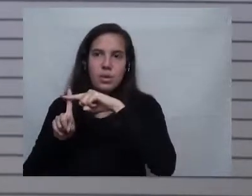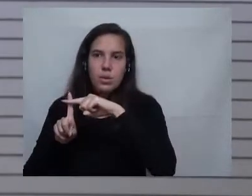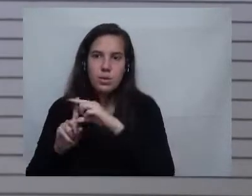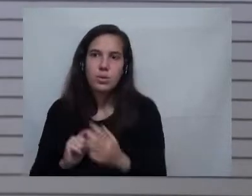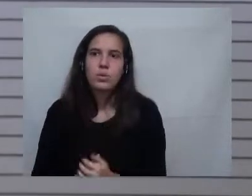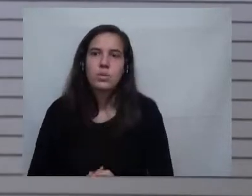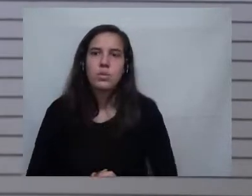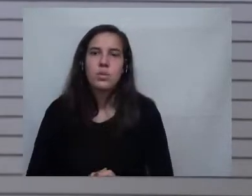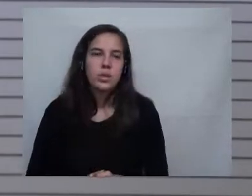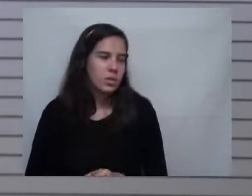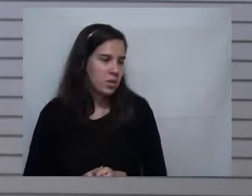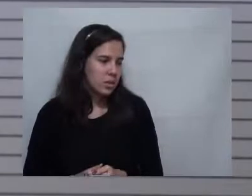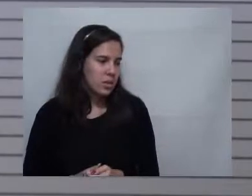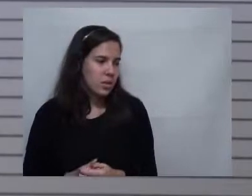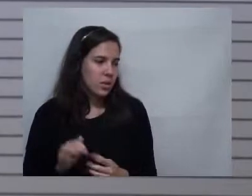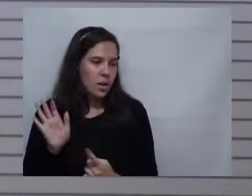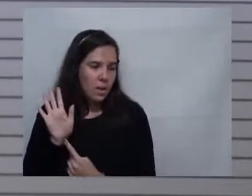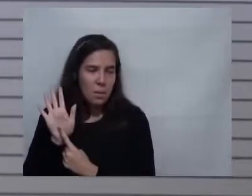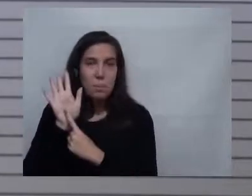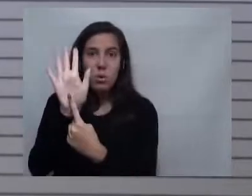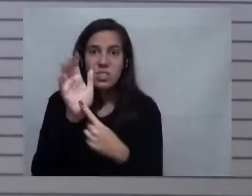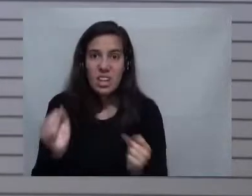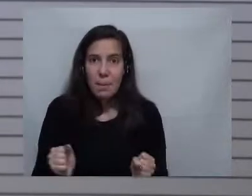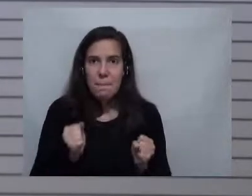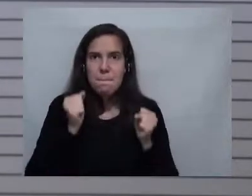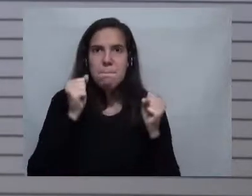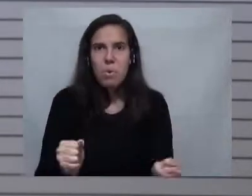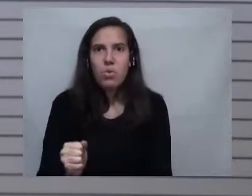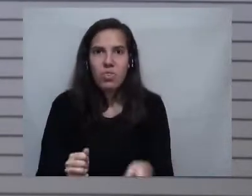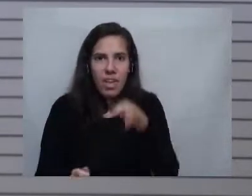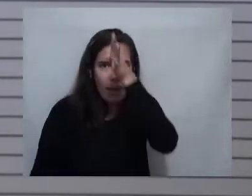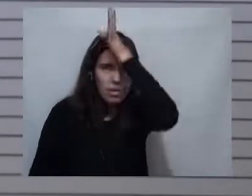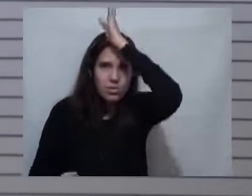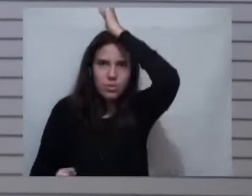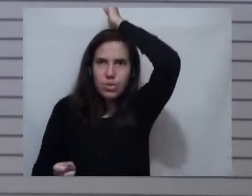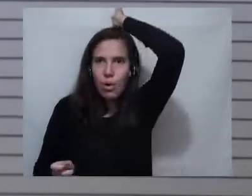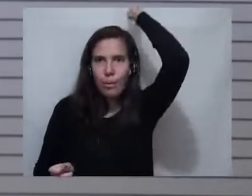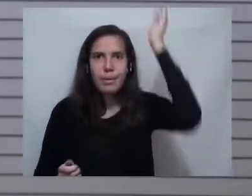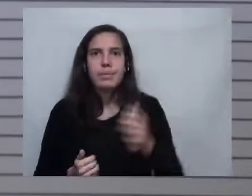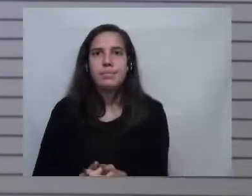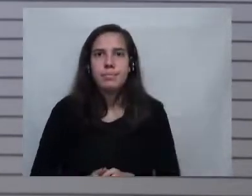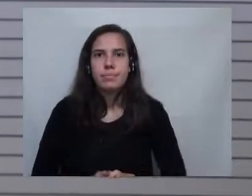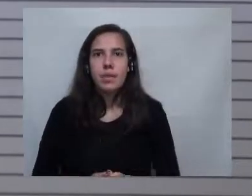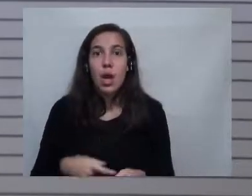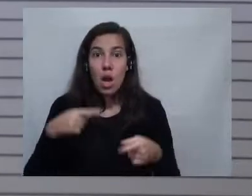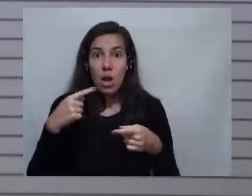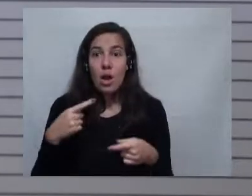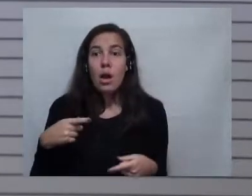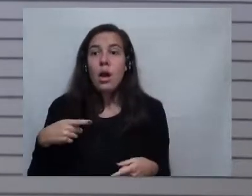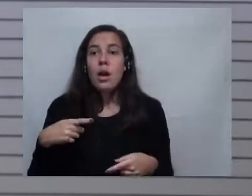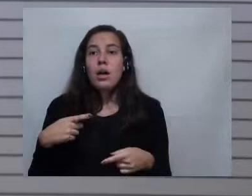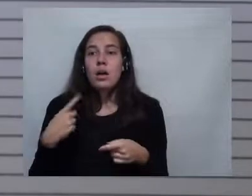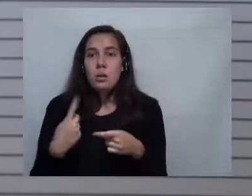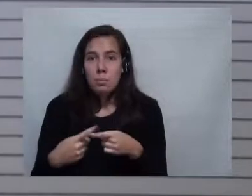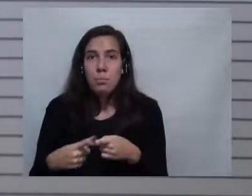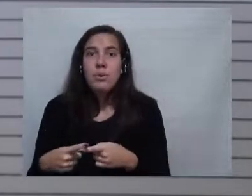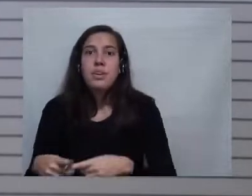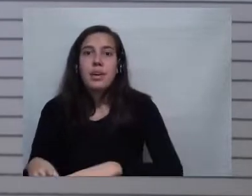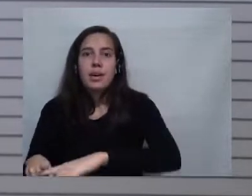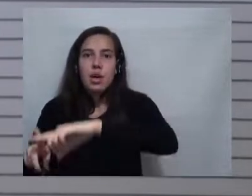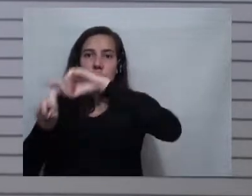e com um dos seus Generais espalha homens por mais de quatro quilômetros as